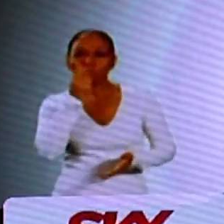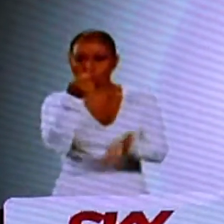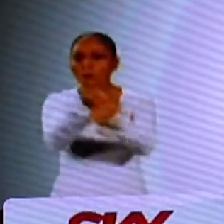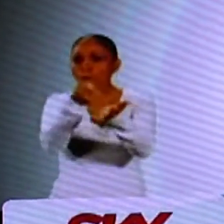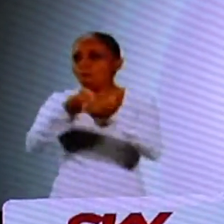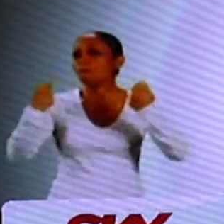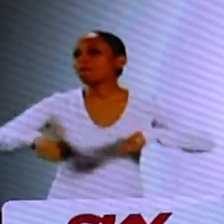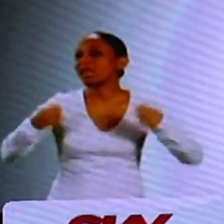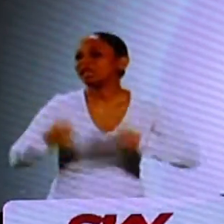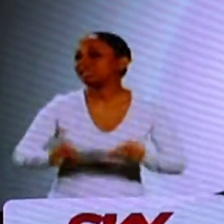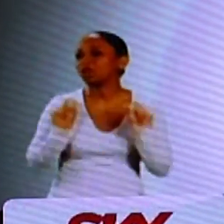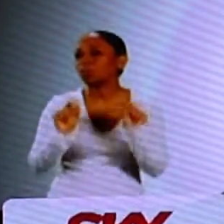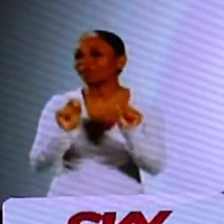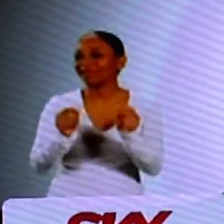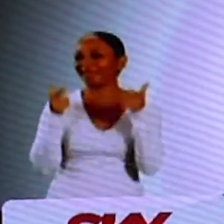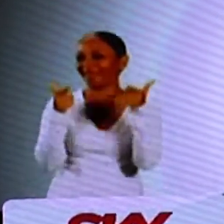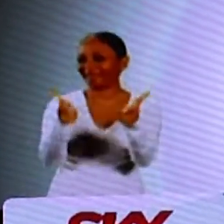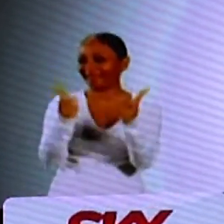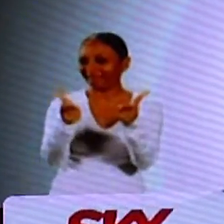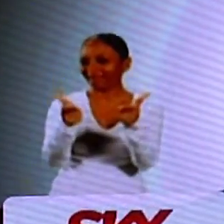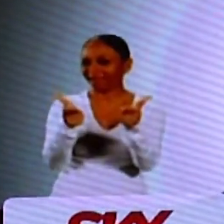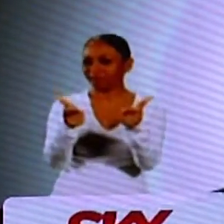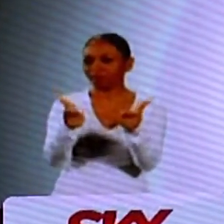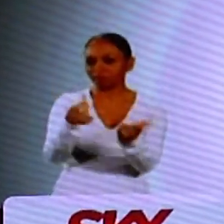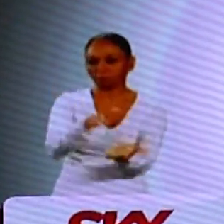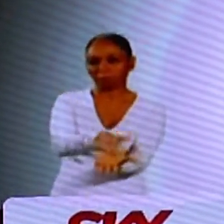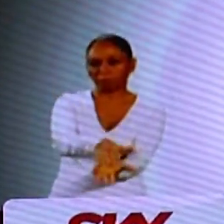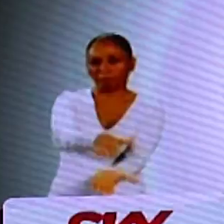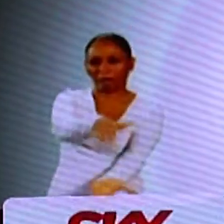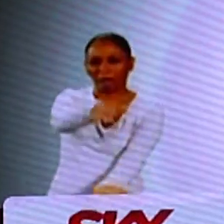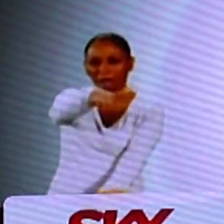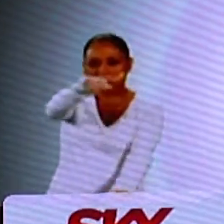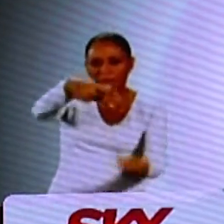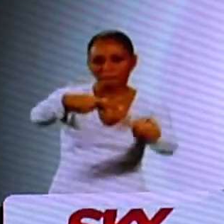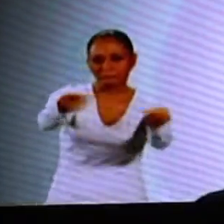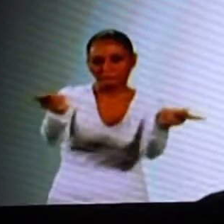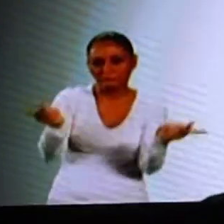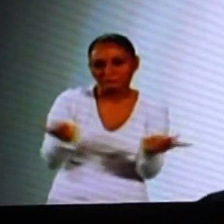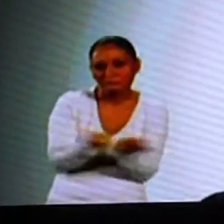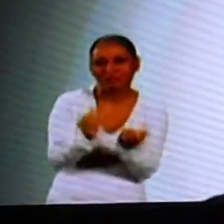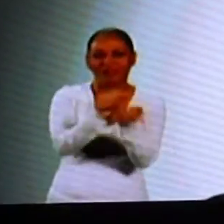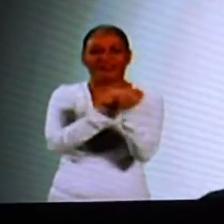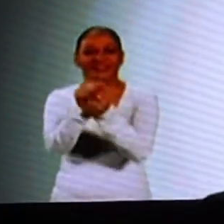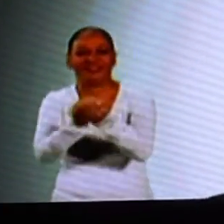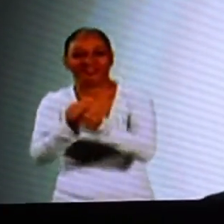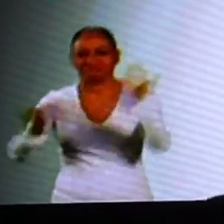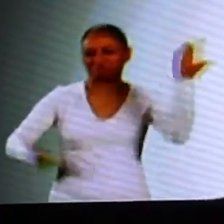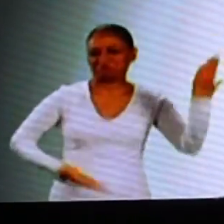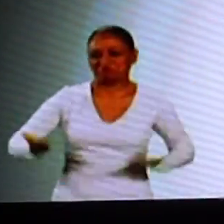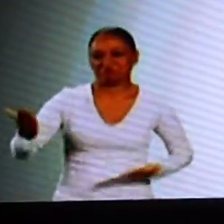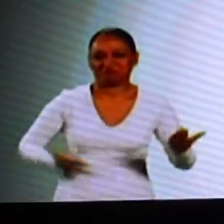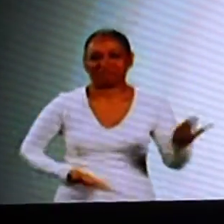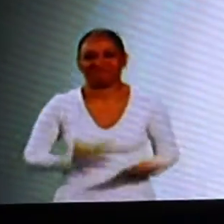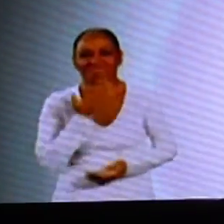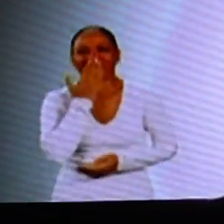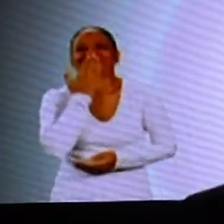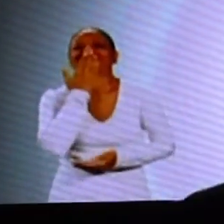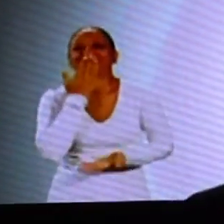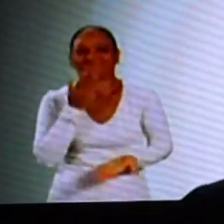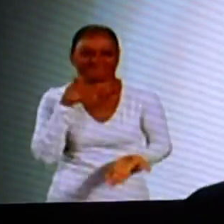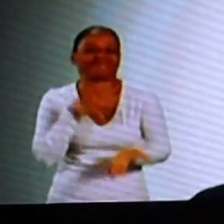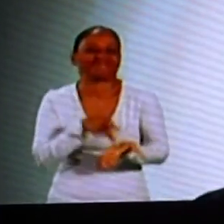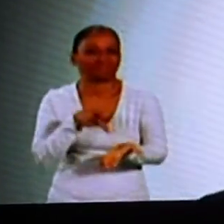sabe do que toda mulher brasileira precisa? De terapia. É, terapia cheia de pratos pra lavar.